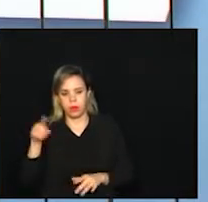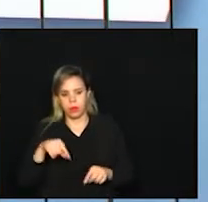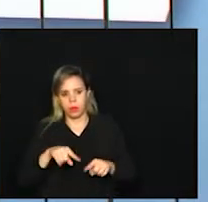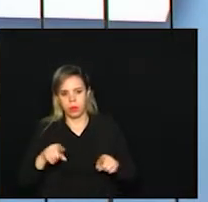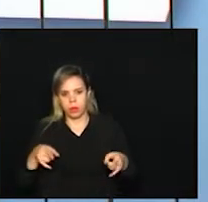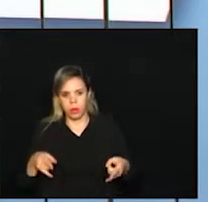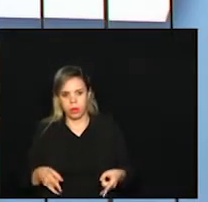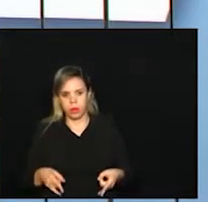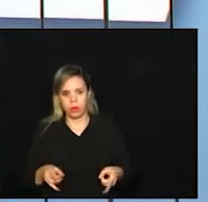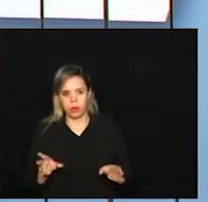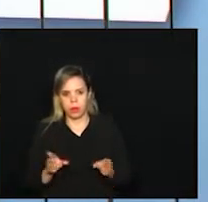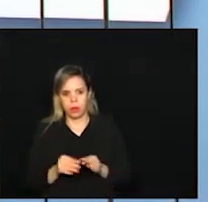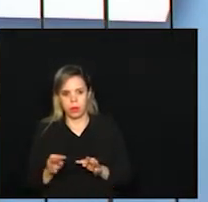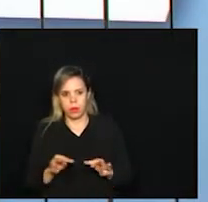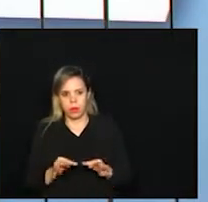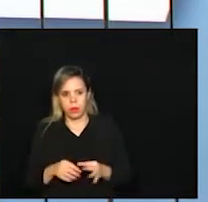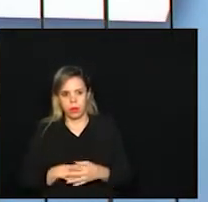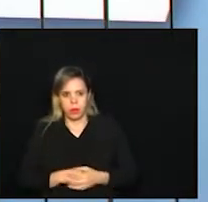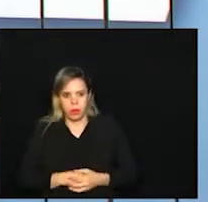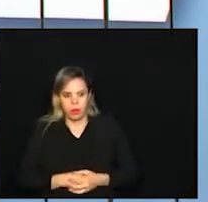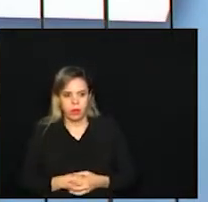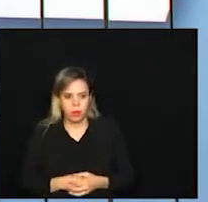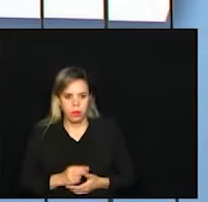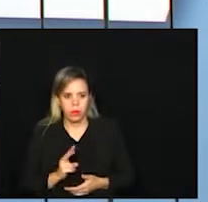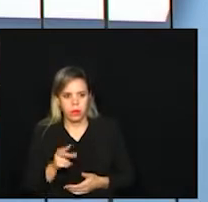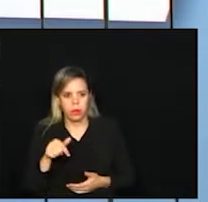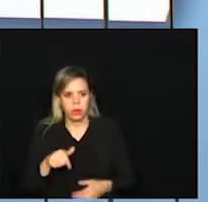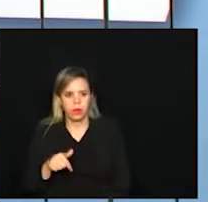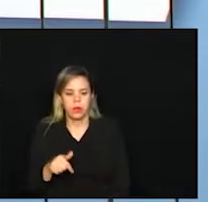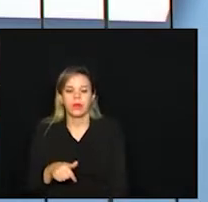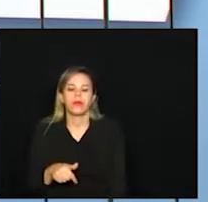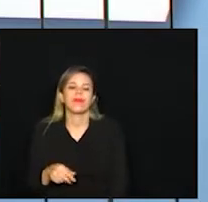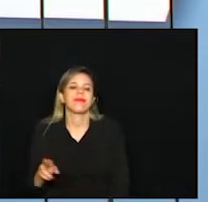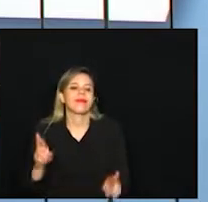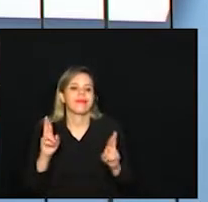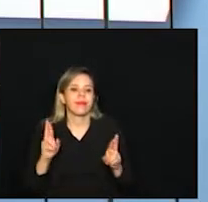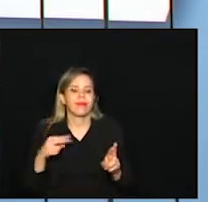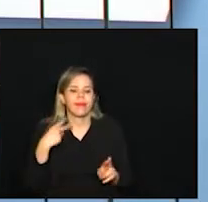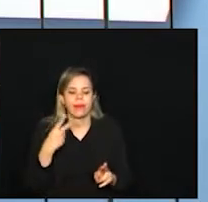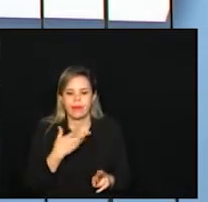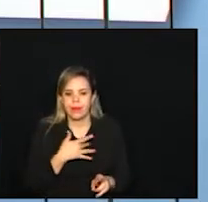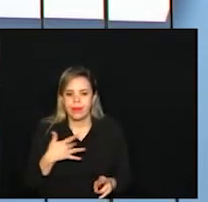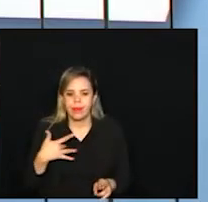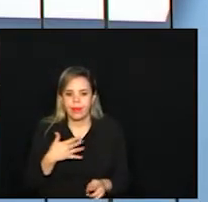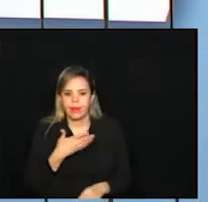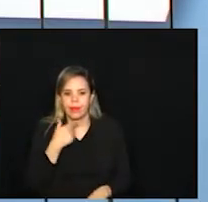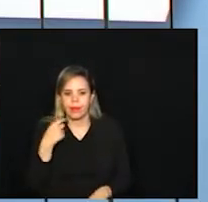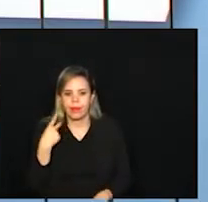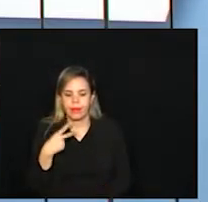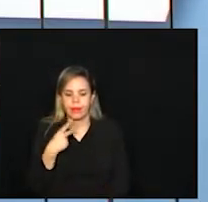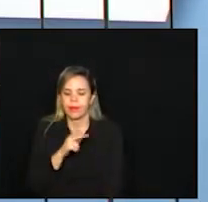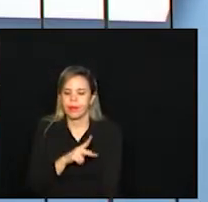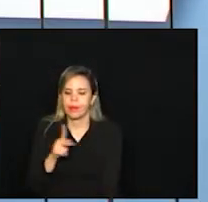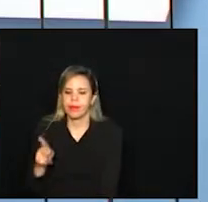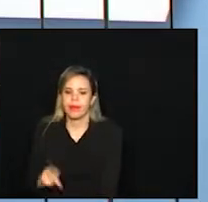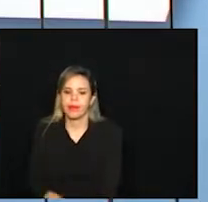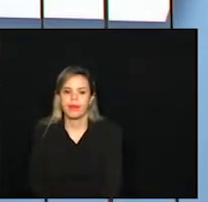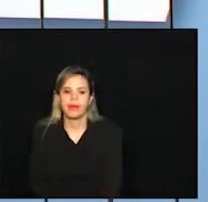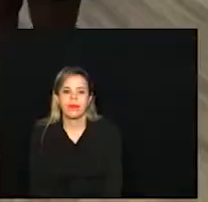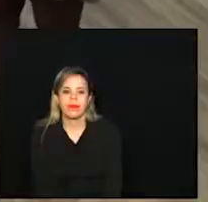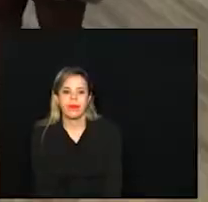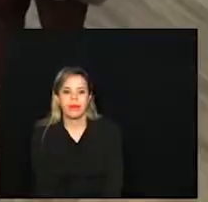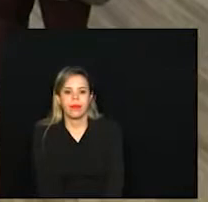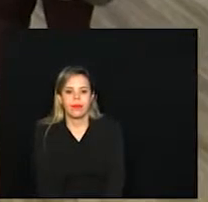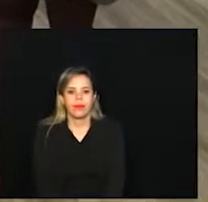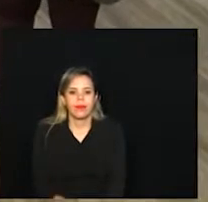um quarto para concluir o tratamento e a gente continua aqui na torcida pelo restabelecimento das o vereador Professor Alberto